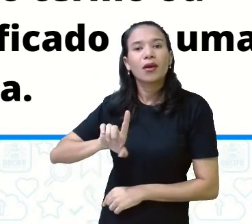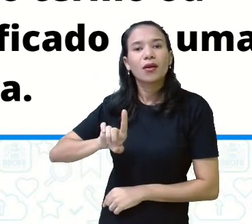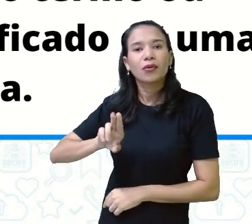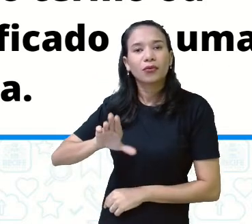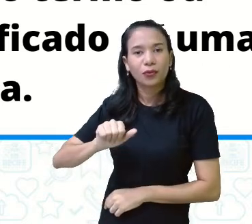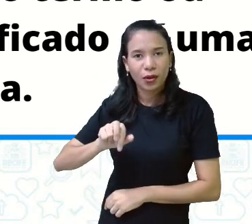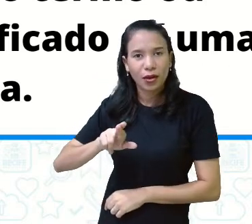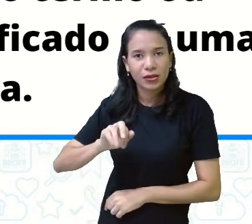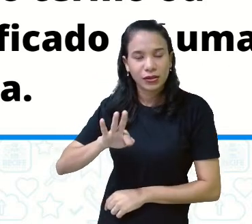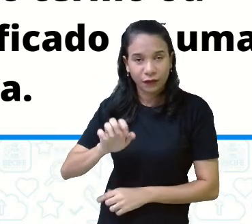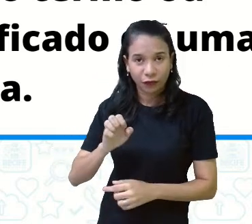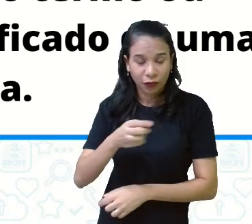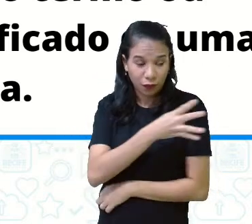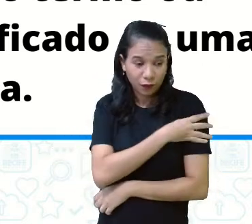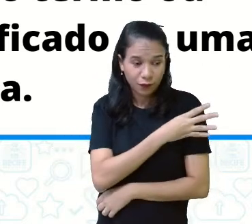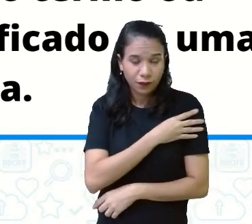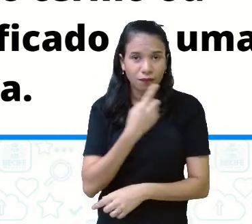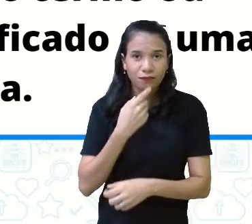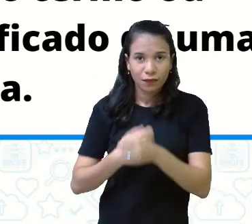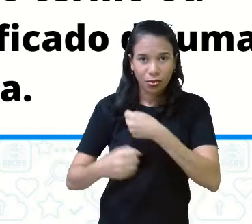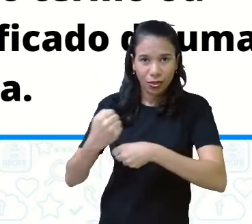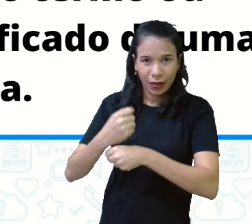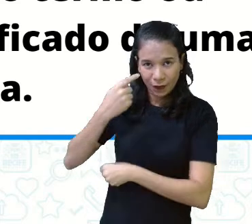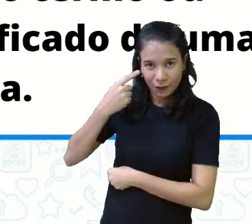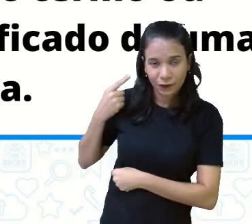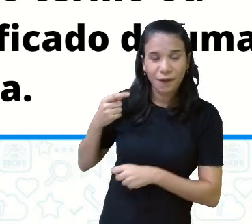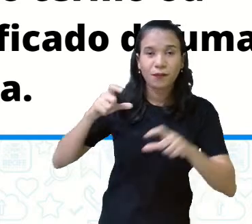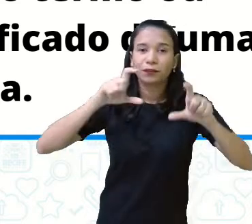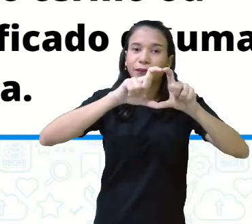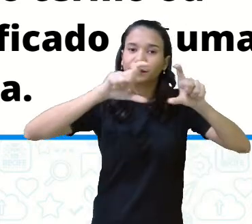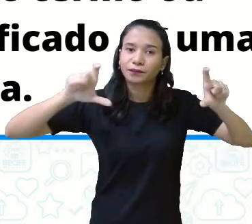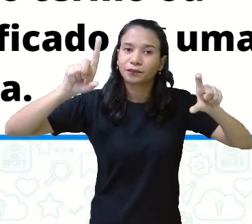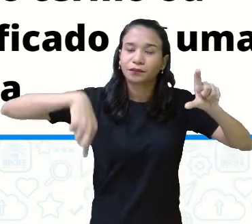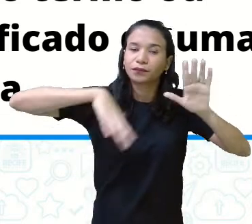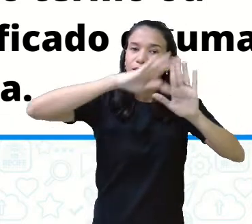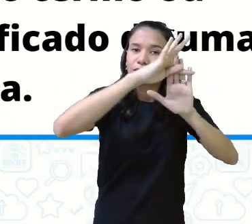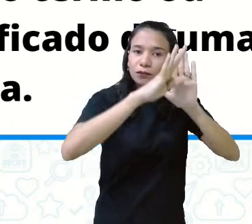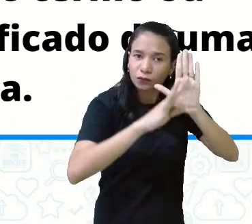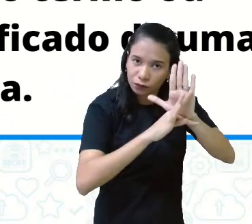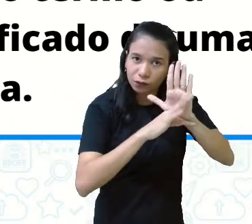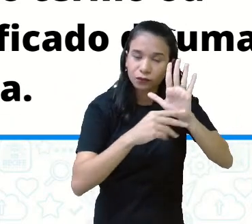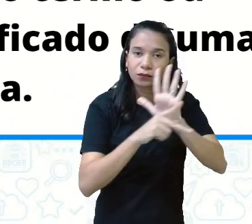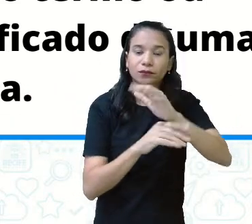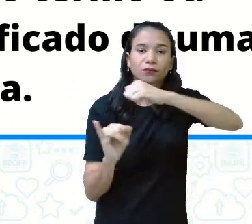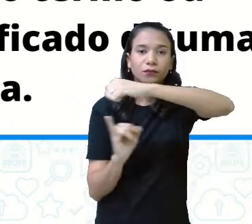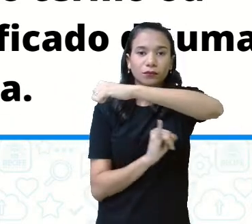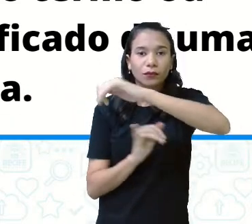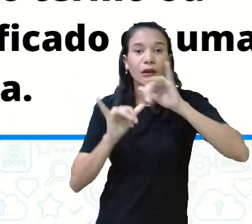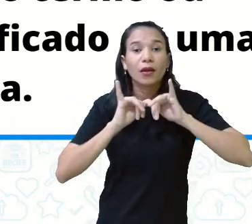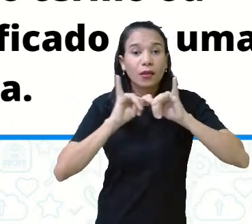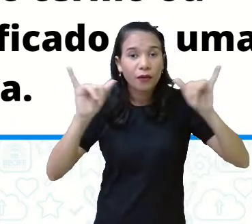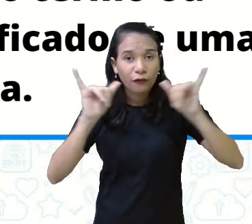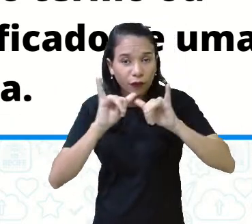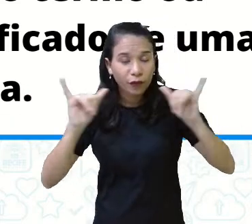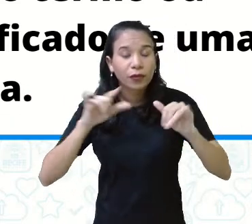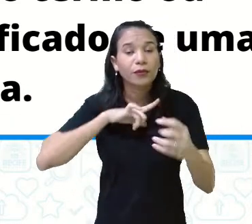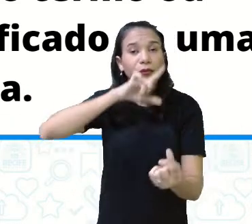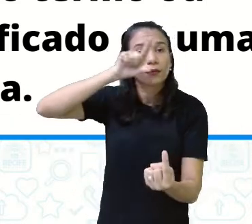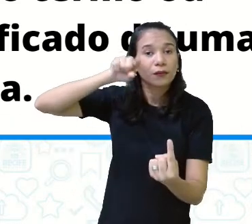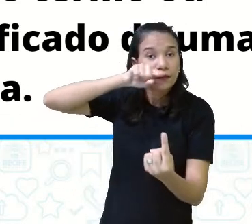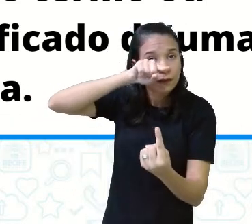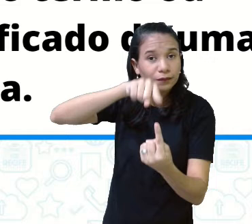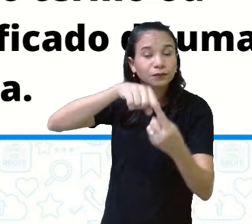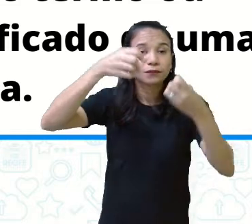ano passado. Então vamos rever. Verbete é um texto de caráter informativo destinado